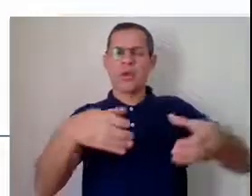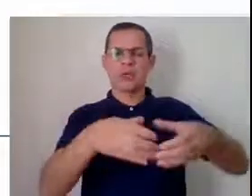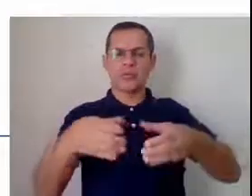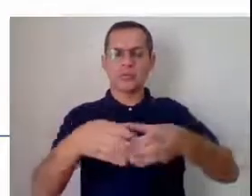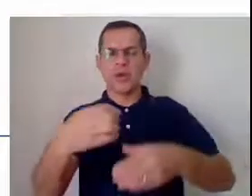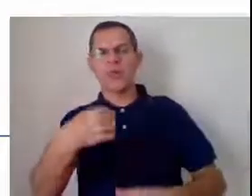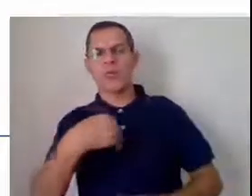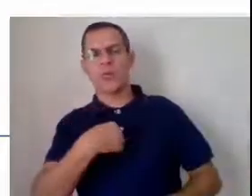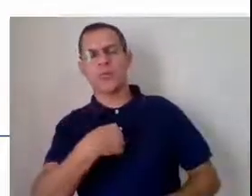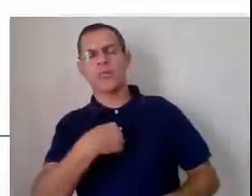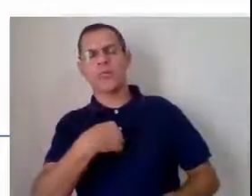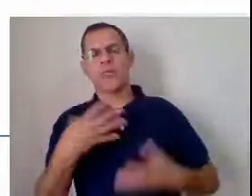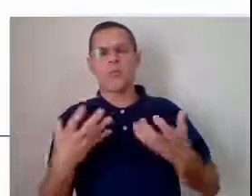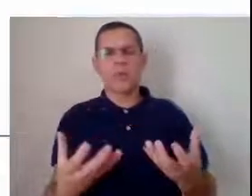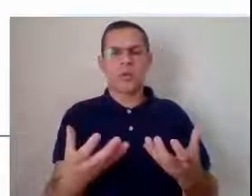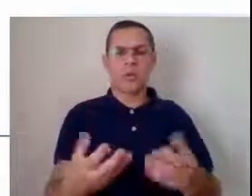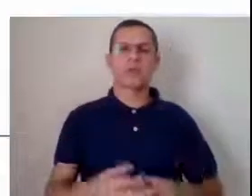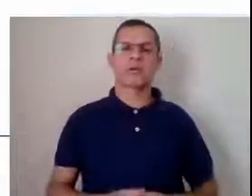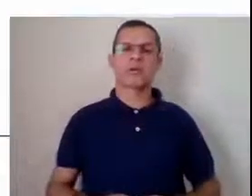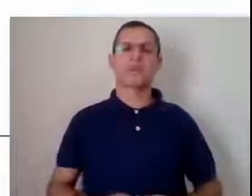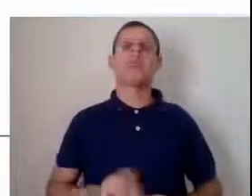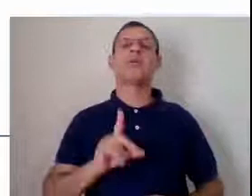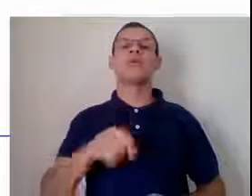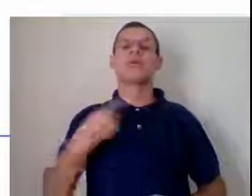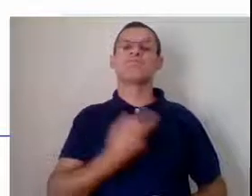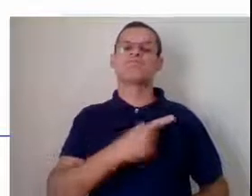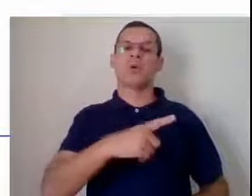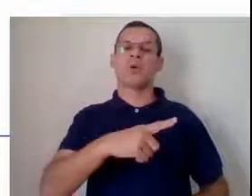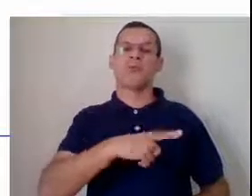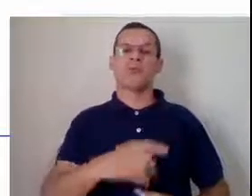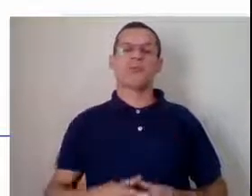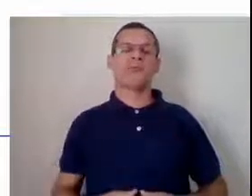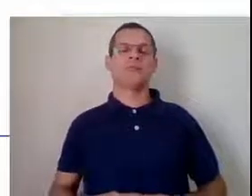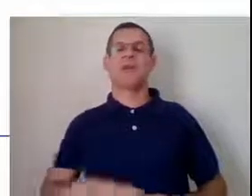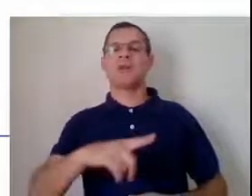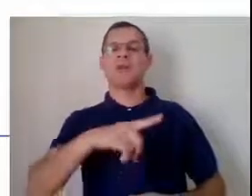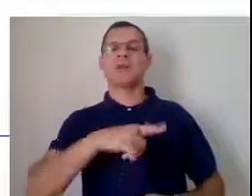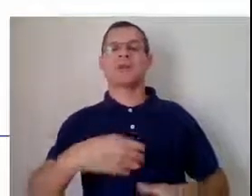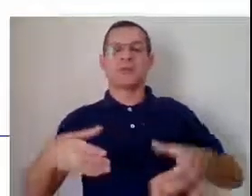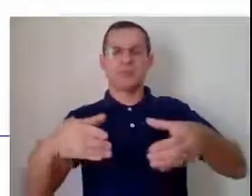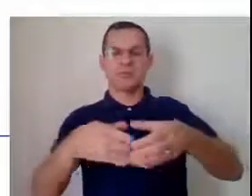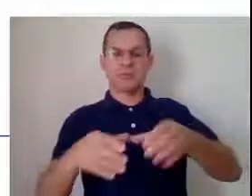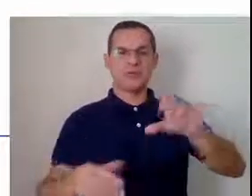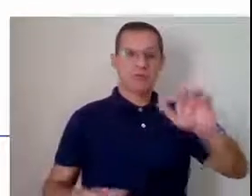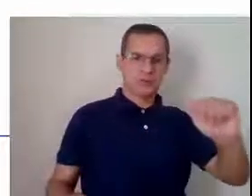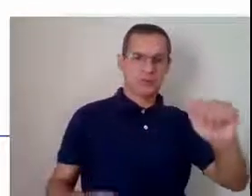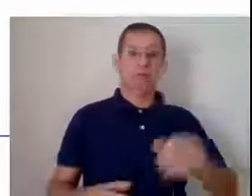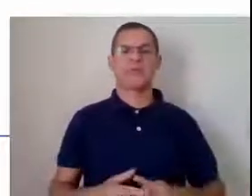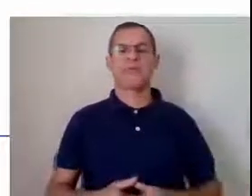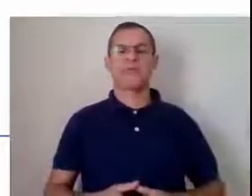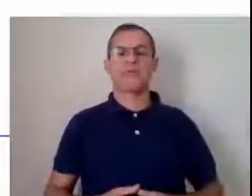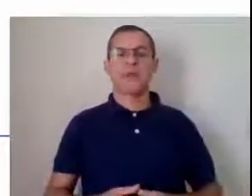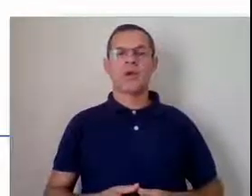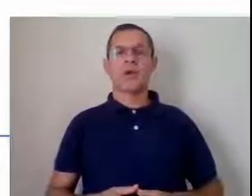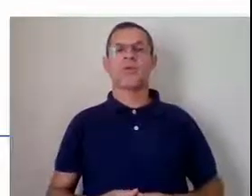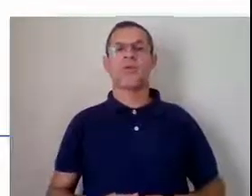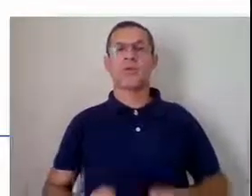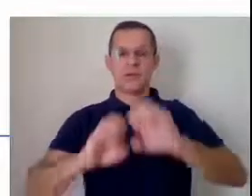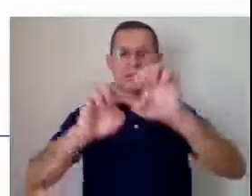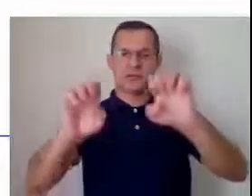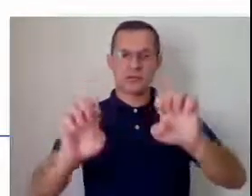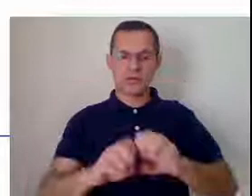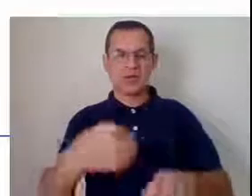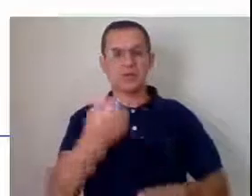como eu bem entender. Então, o que nós temos aqui? Nós temos um conjunto A, composto